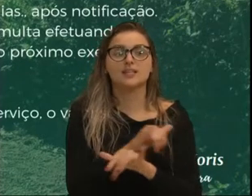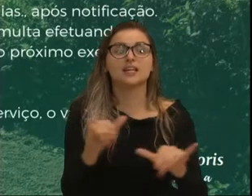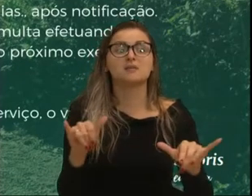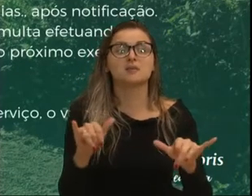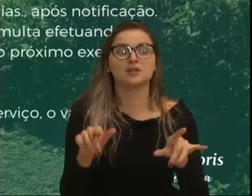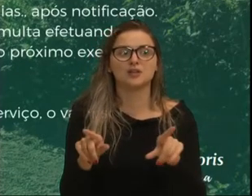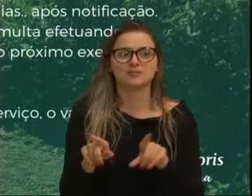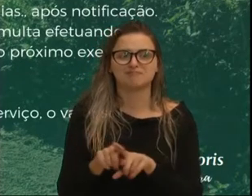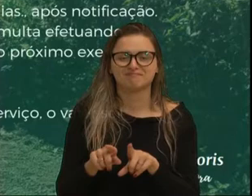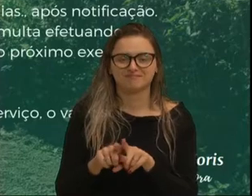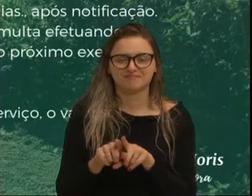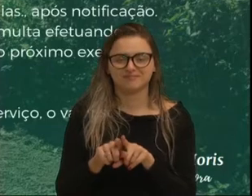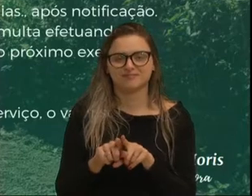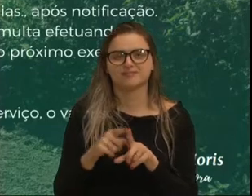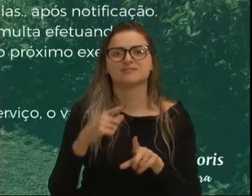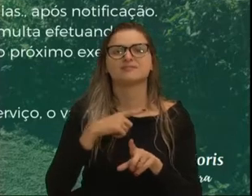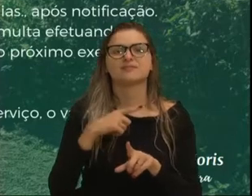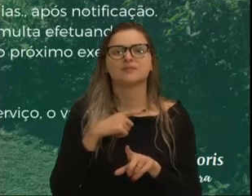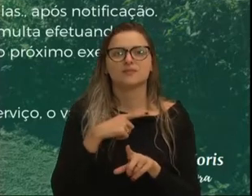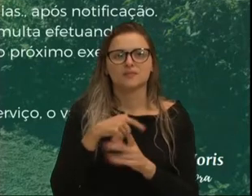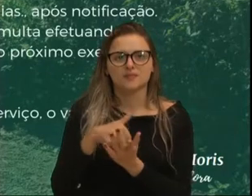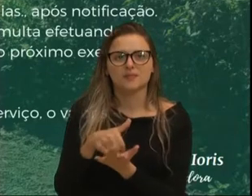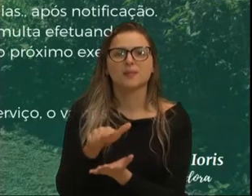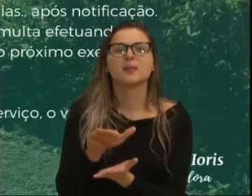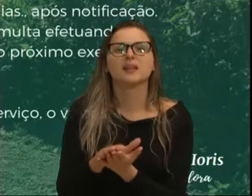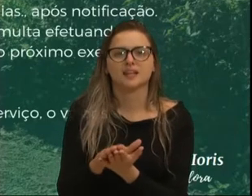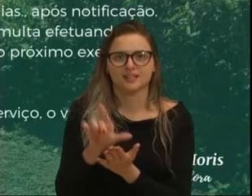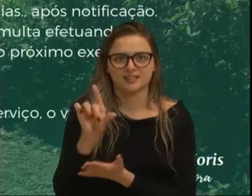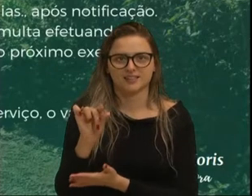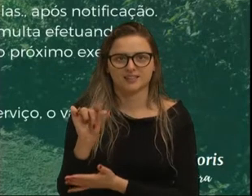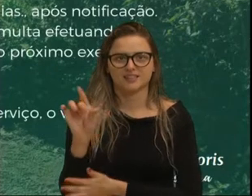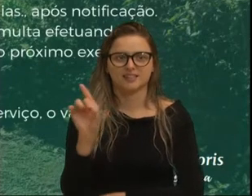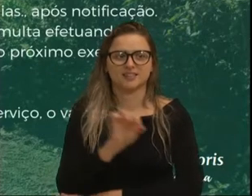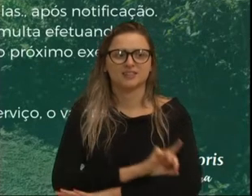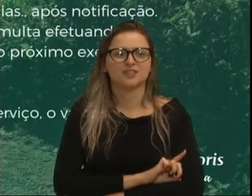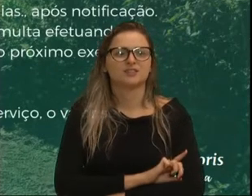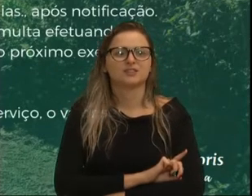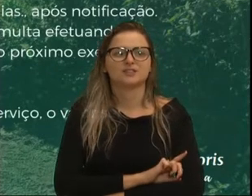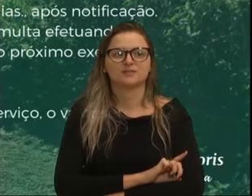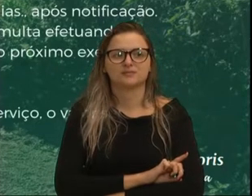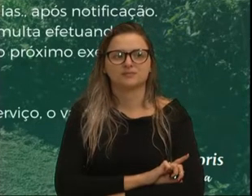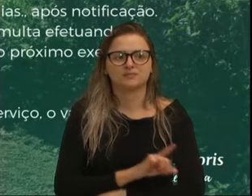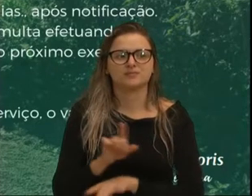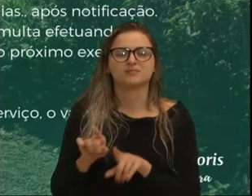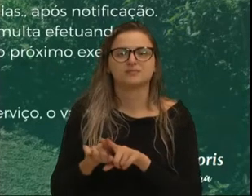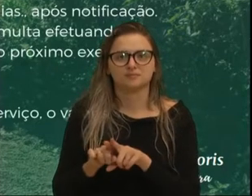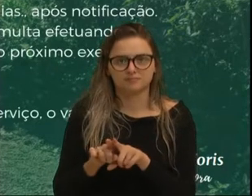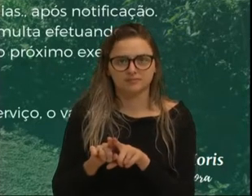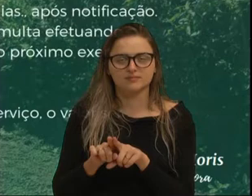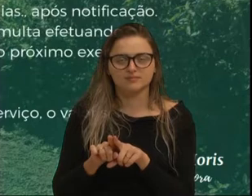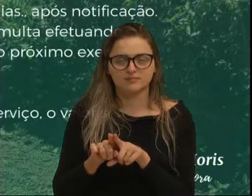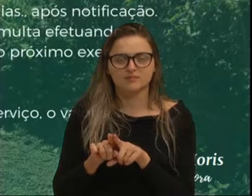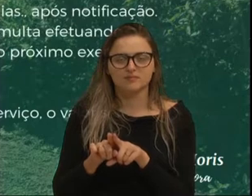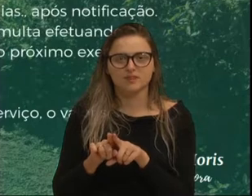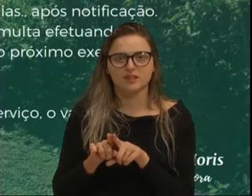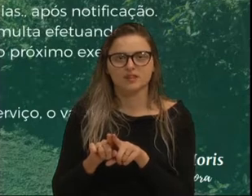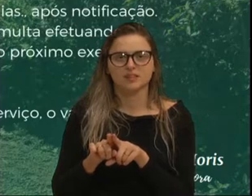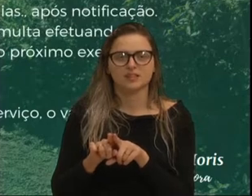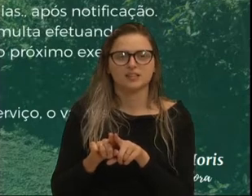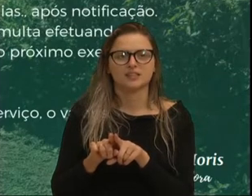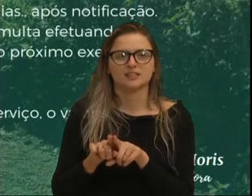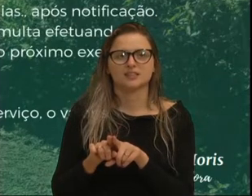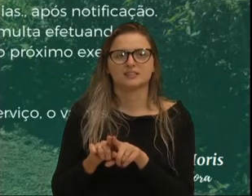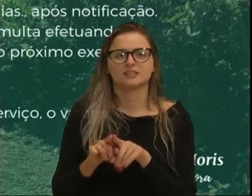dias, teve a multa, deu a multa, teve 10 dias, não cortou, a Codeca corta. E aí, manda